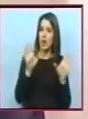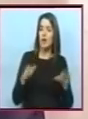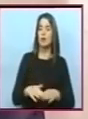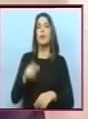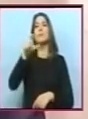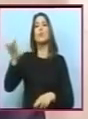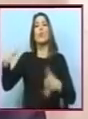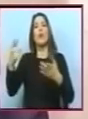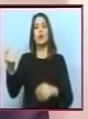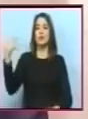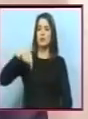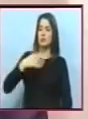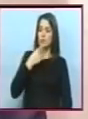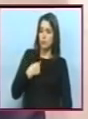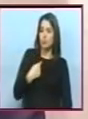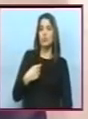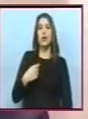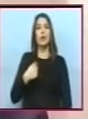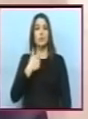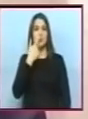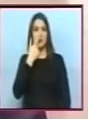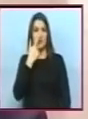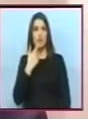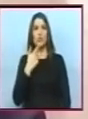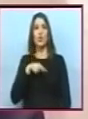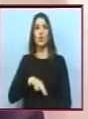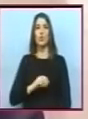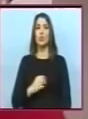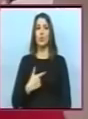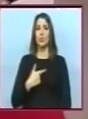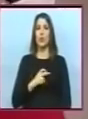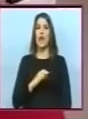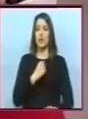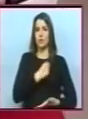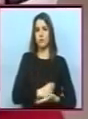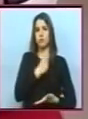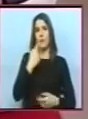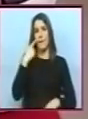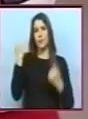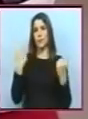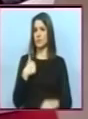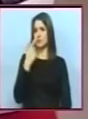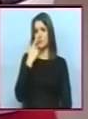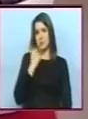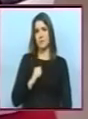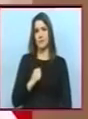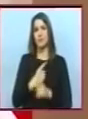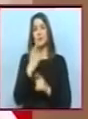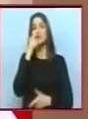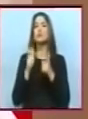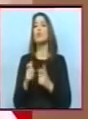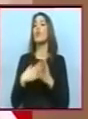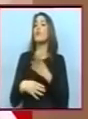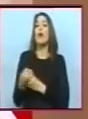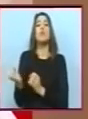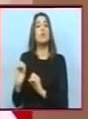procura ou quem pede a minha opinião, eu prefiro de longe um testamento notarial, um testamento público, porque as pessoas podem não ter até um advogado,